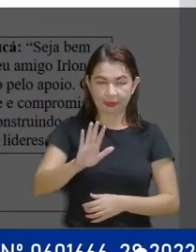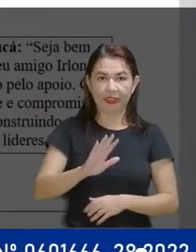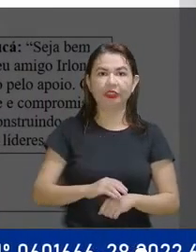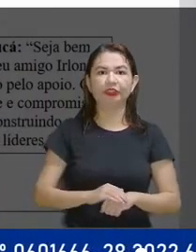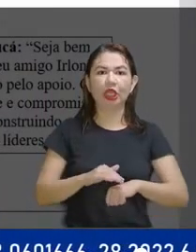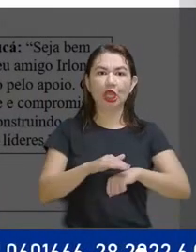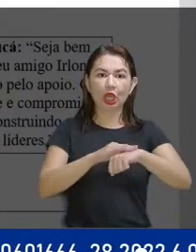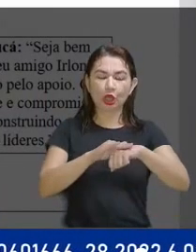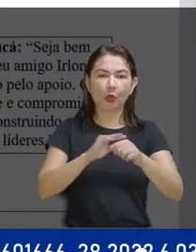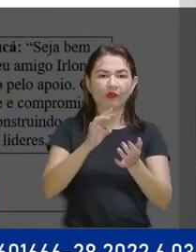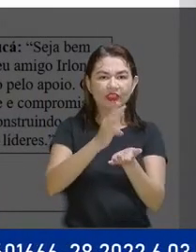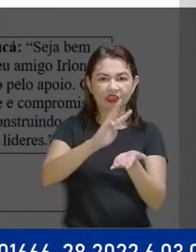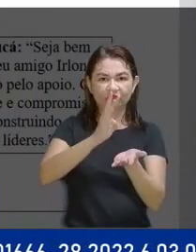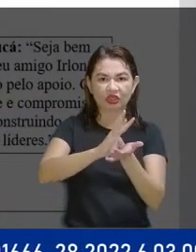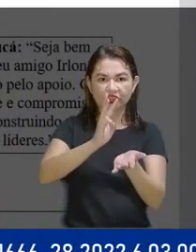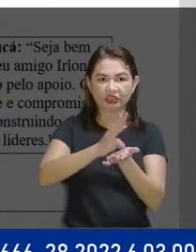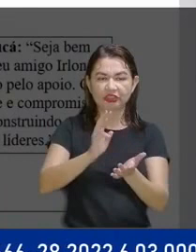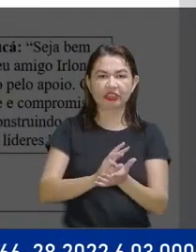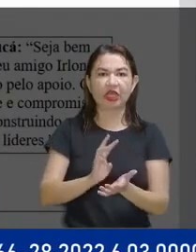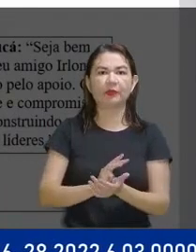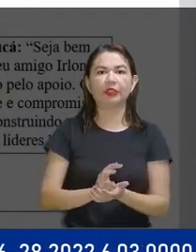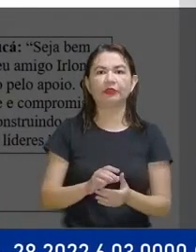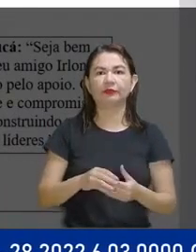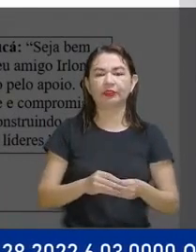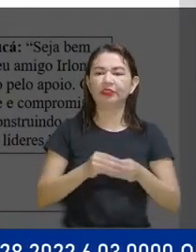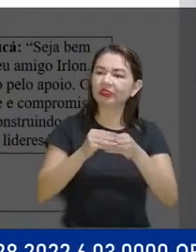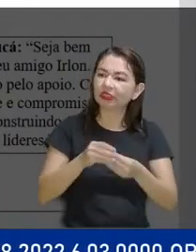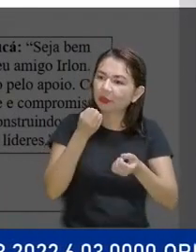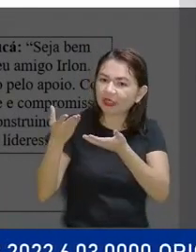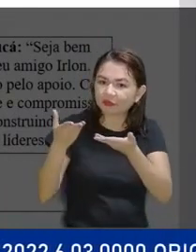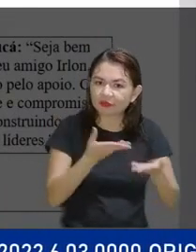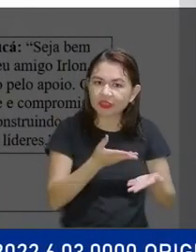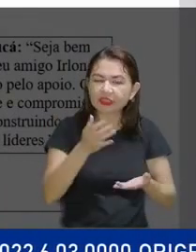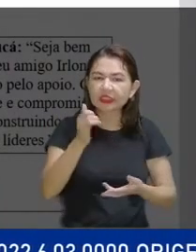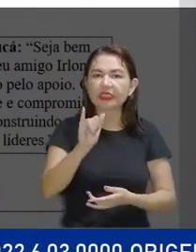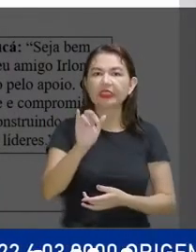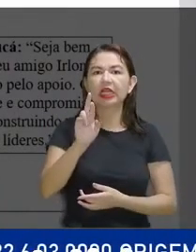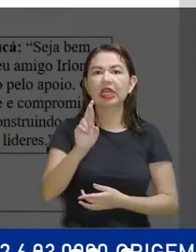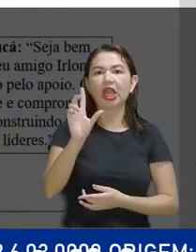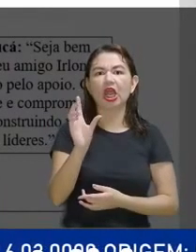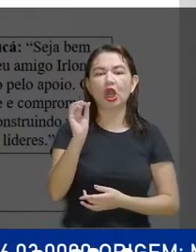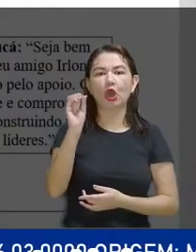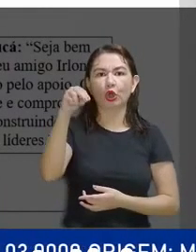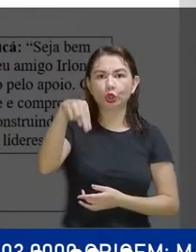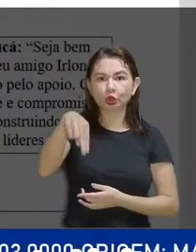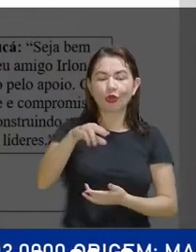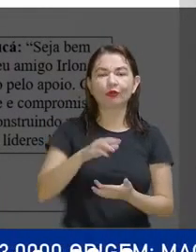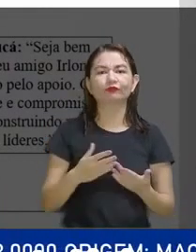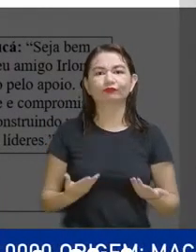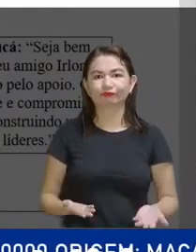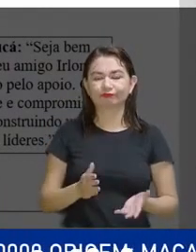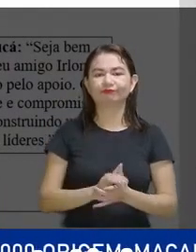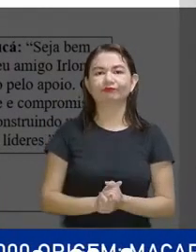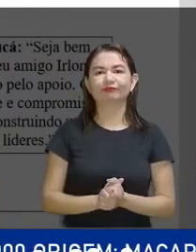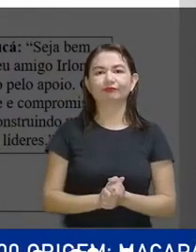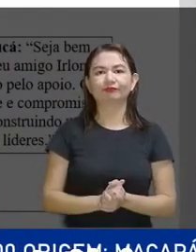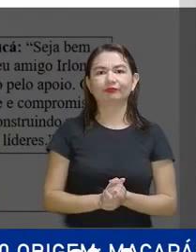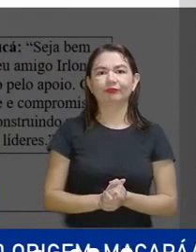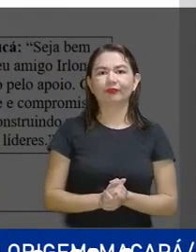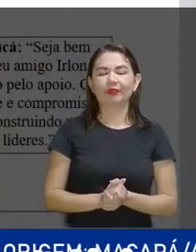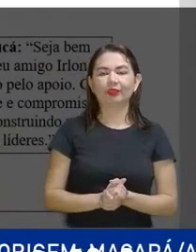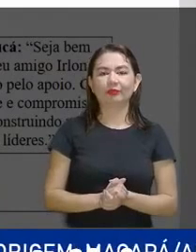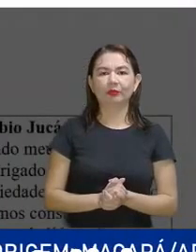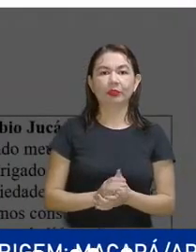a saudar o Irlon, dando boas-vindas a ele e ao grupo. Para além da explícita intenção de burlar a fiscalização